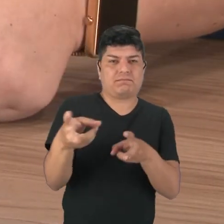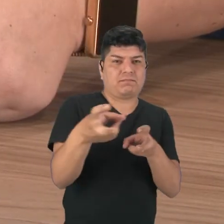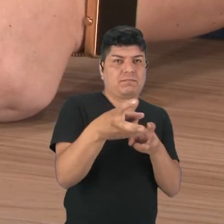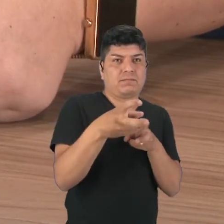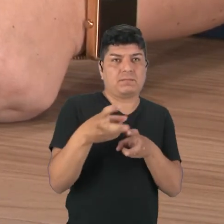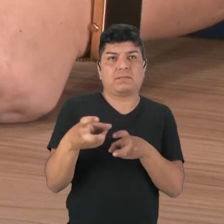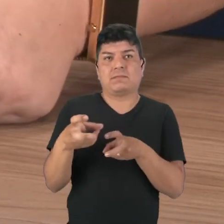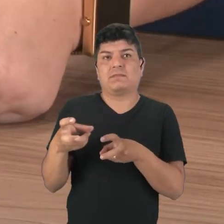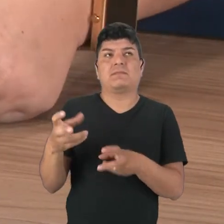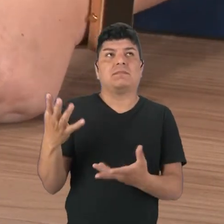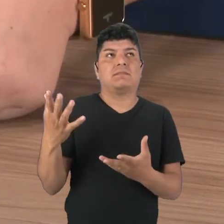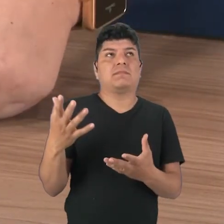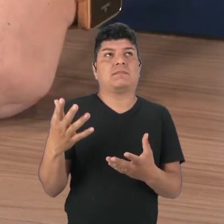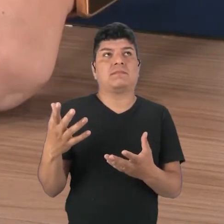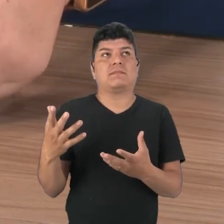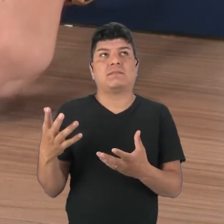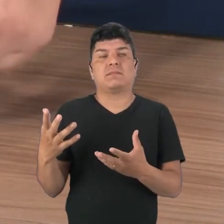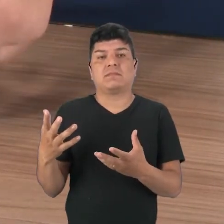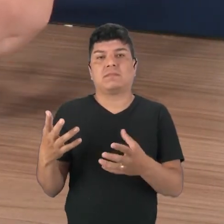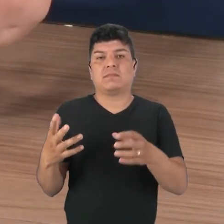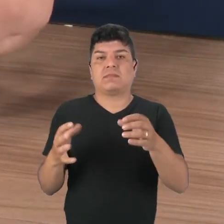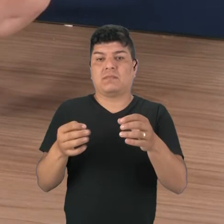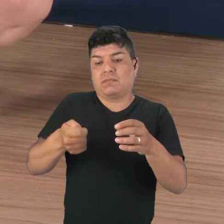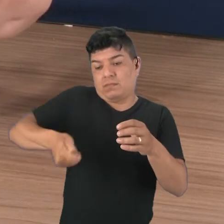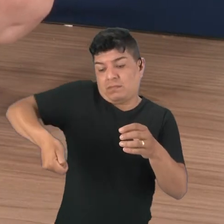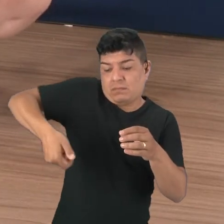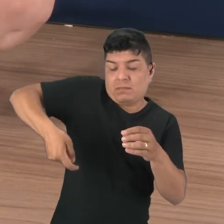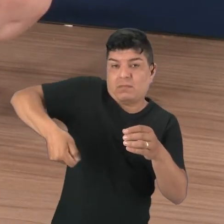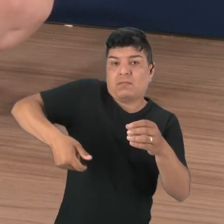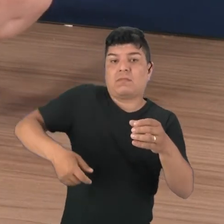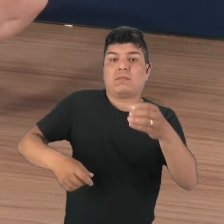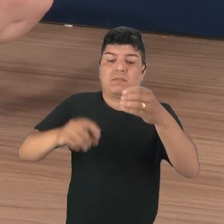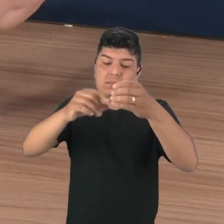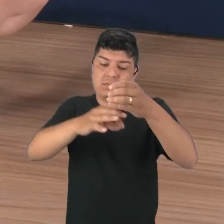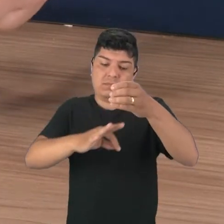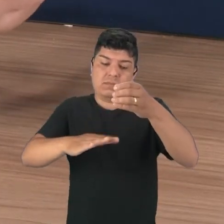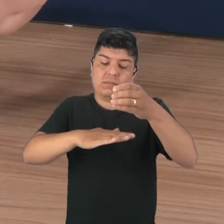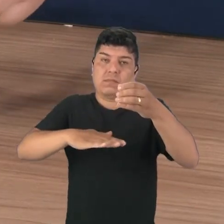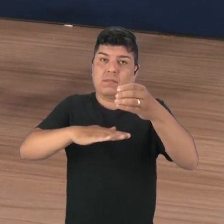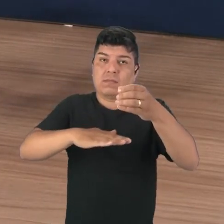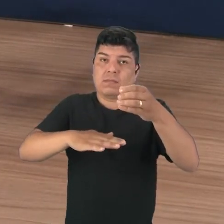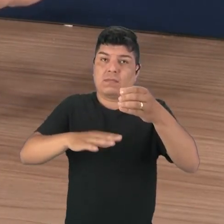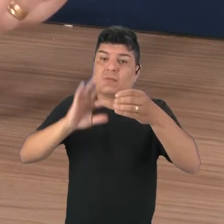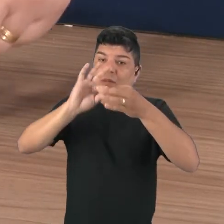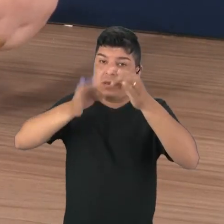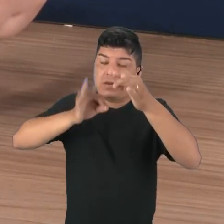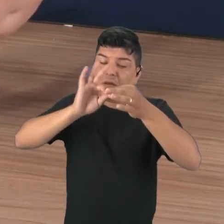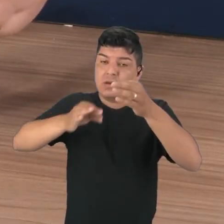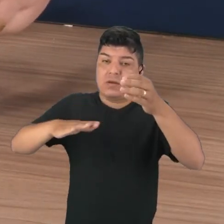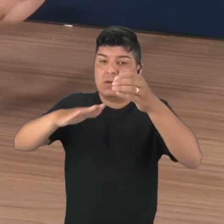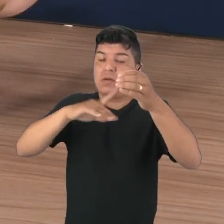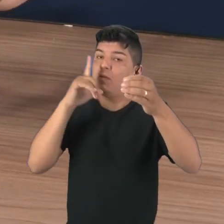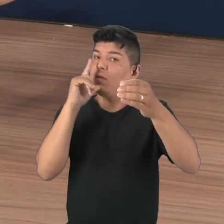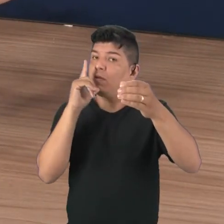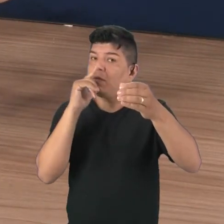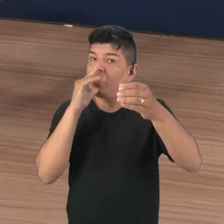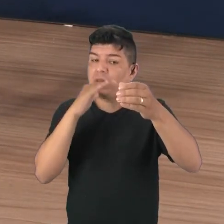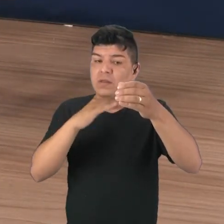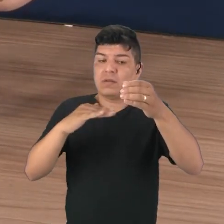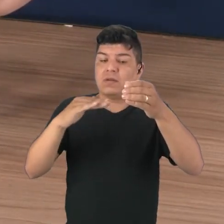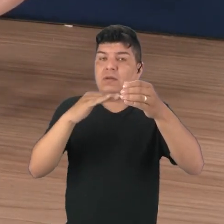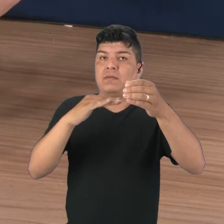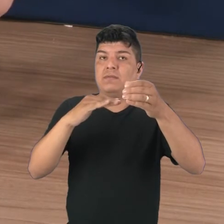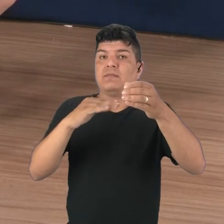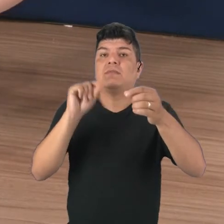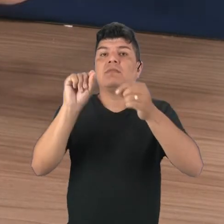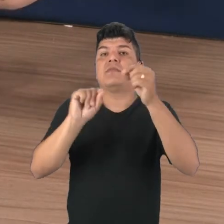Perceberam? A bolinha de gude desceu, a uva ficou na parte da água, sobre o mel.